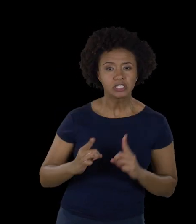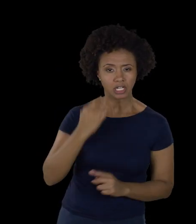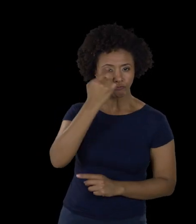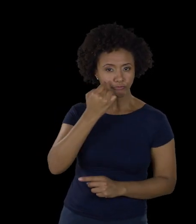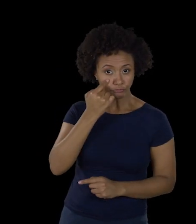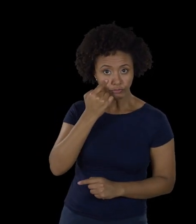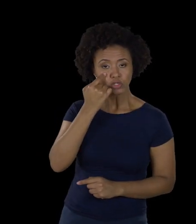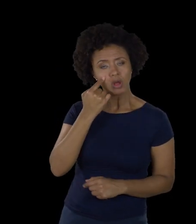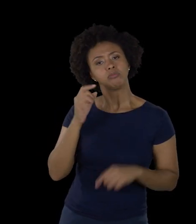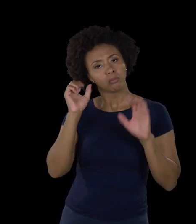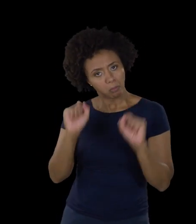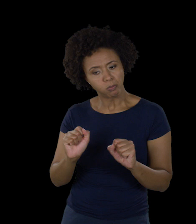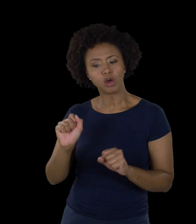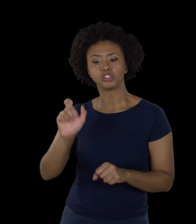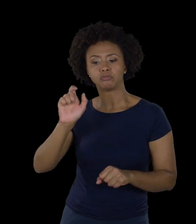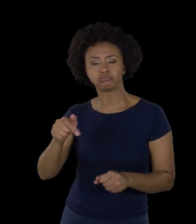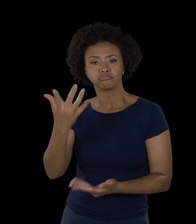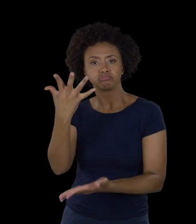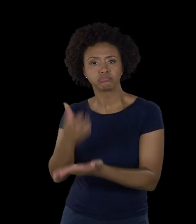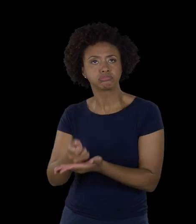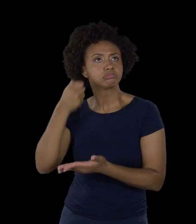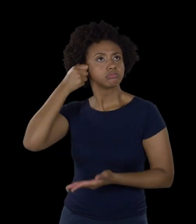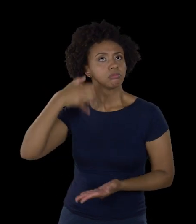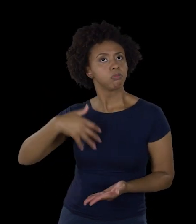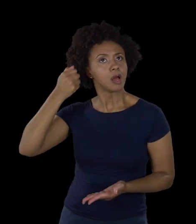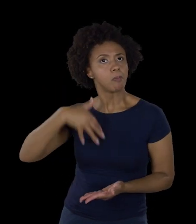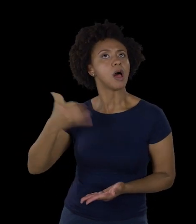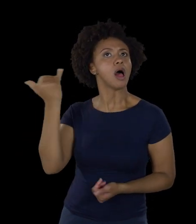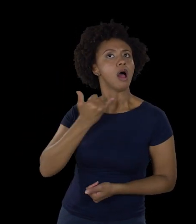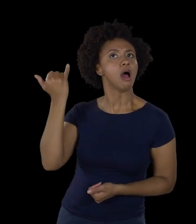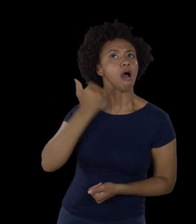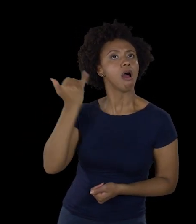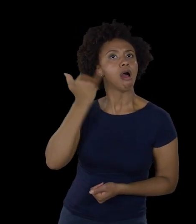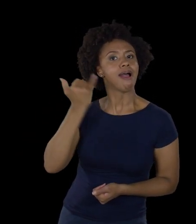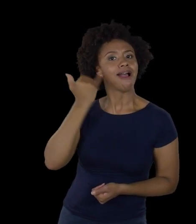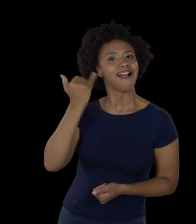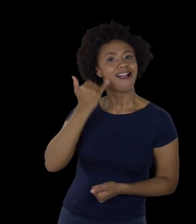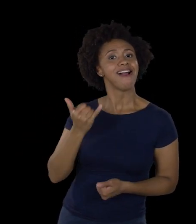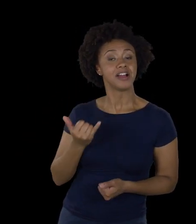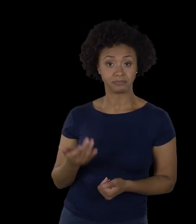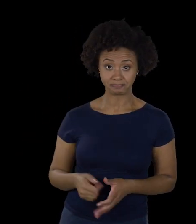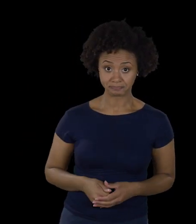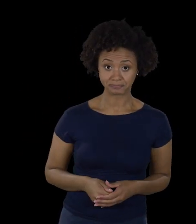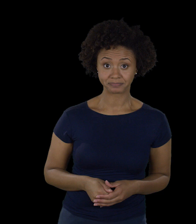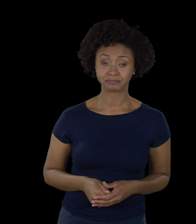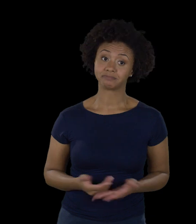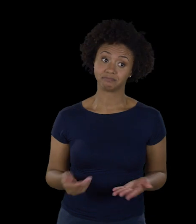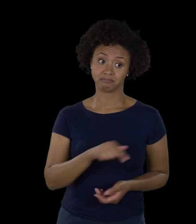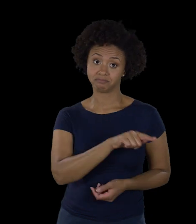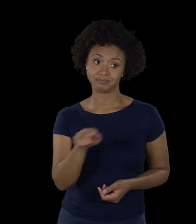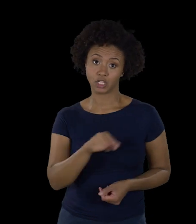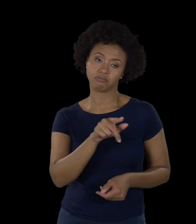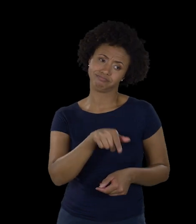Então, essa é uma medida de acessibilidade para as pessoas poderem acessar esse conteúdo junto a um público que inicialmente